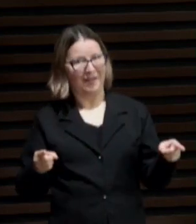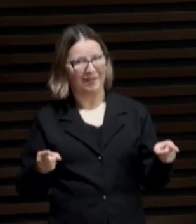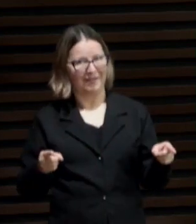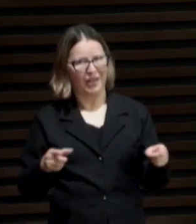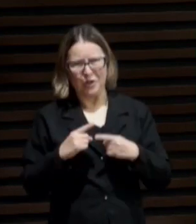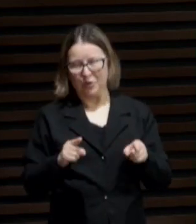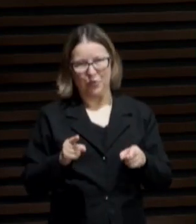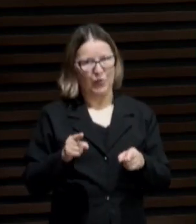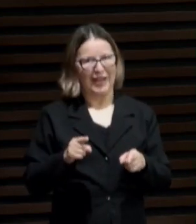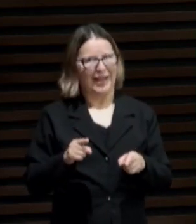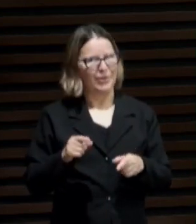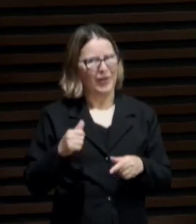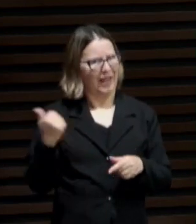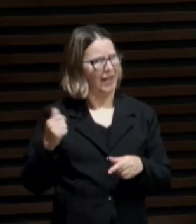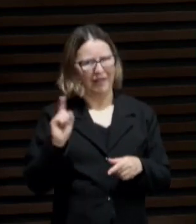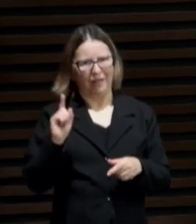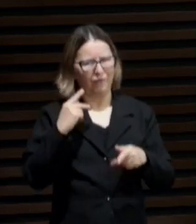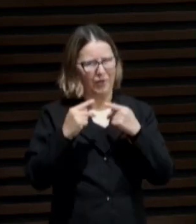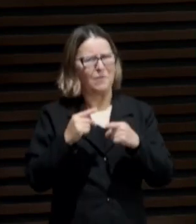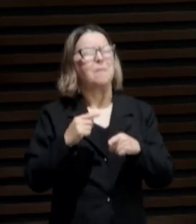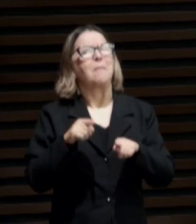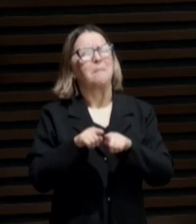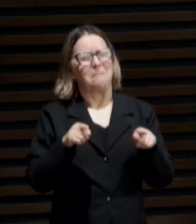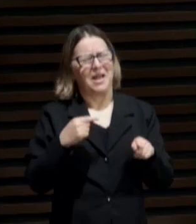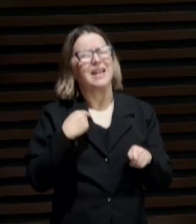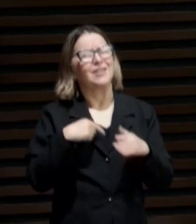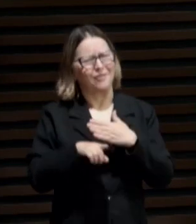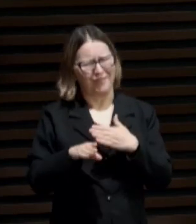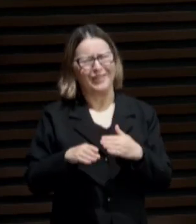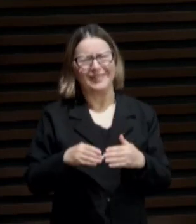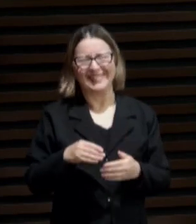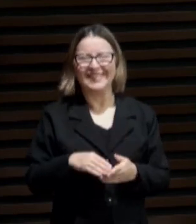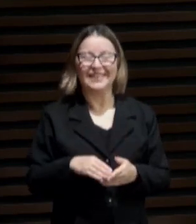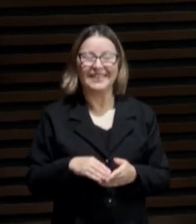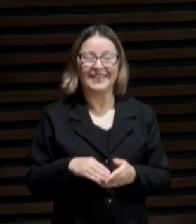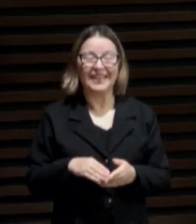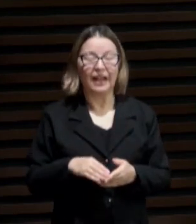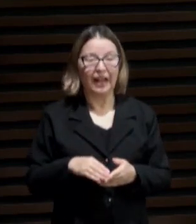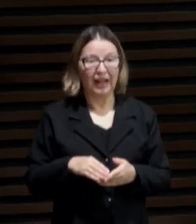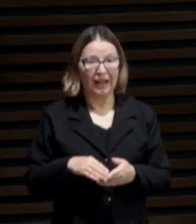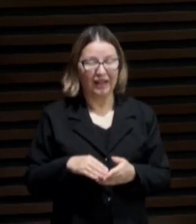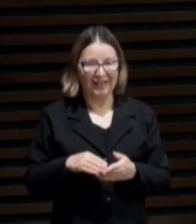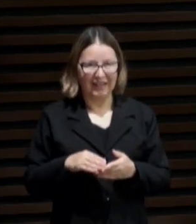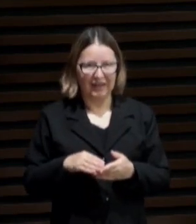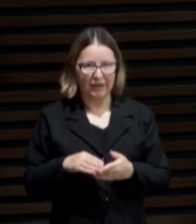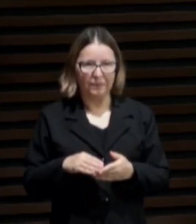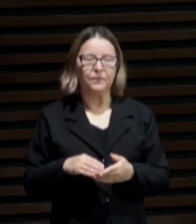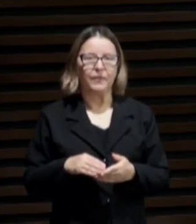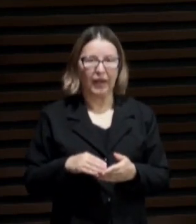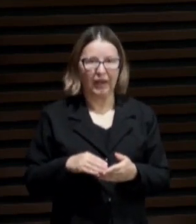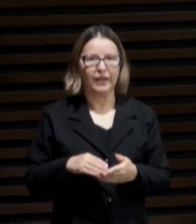advocacia pessoal. Mas eu agradeço o Marcelo, e depois realmente eu peguei o capítulo 1 de Gênesis e fui contar 9